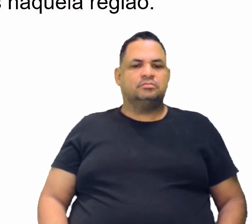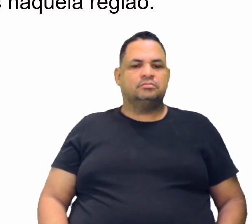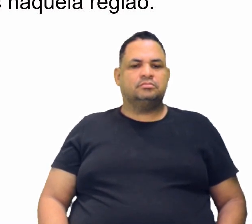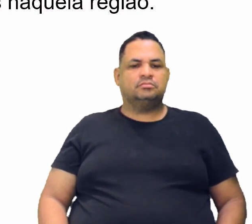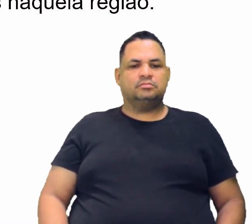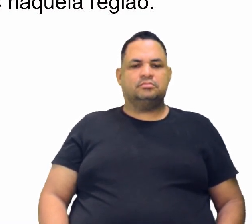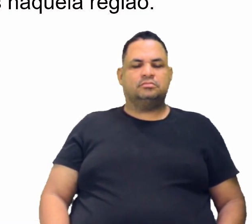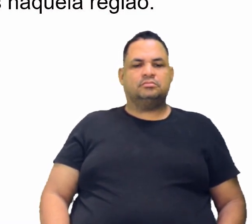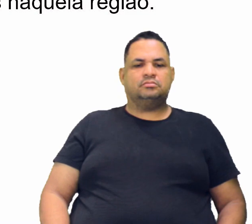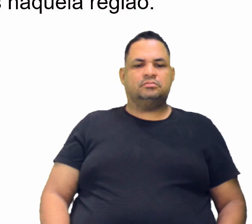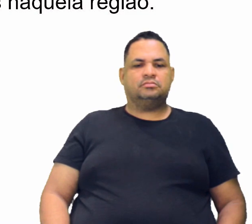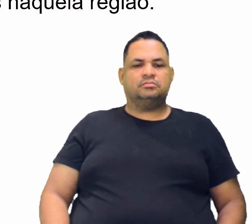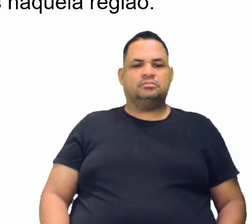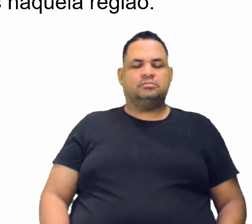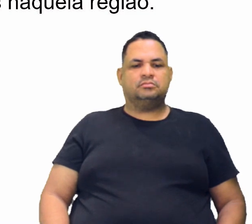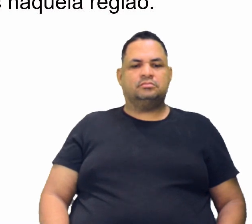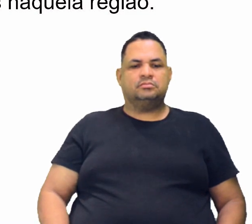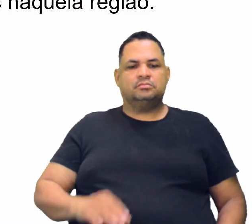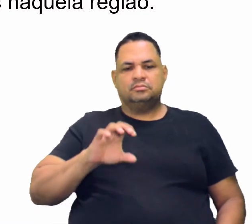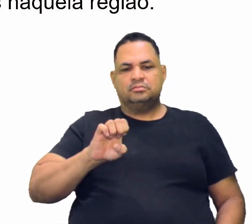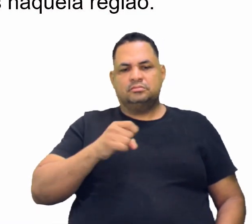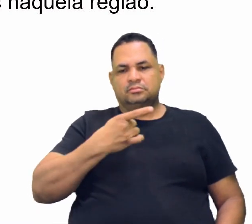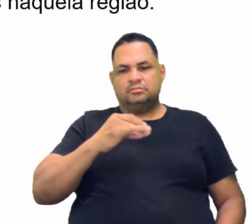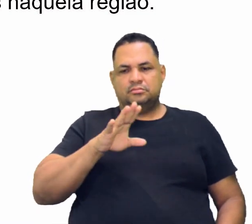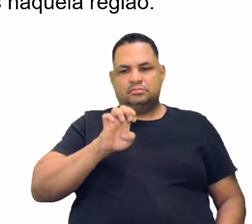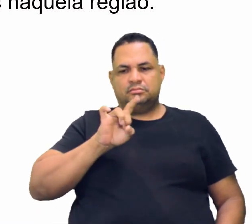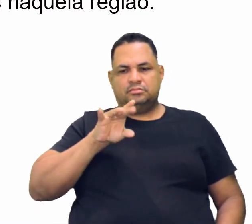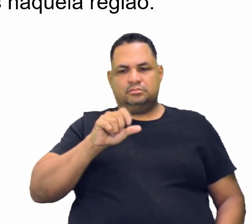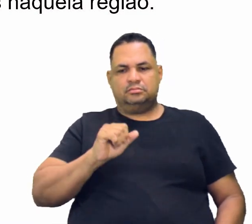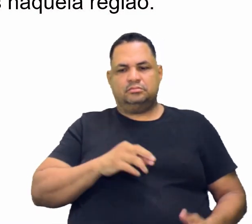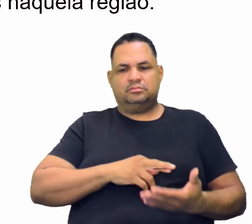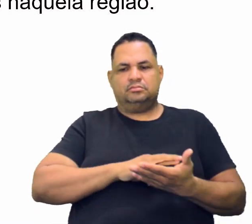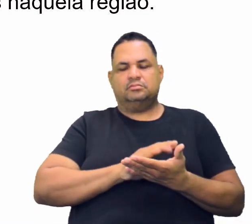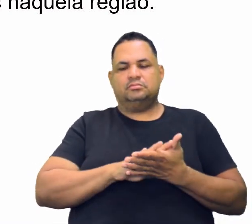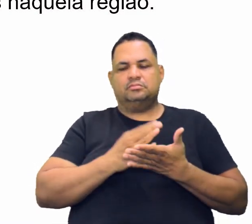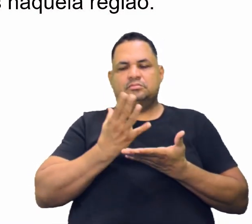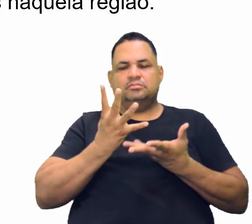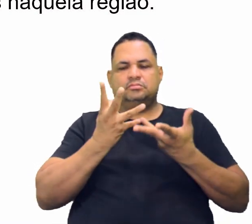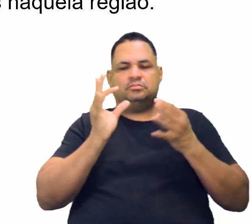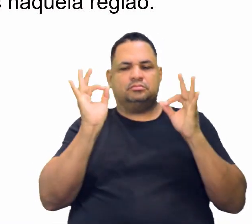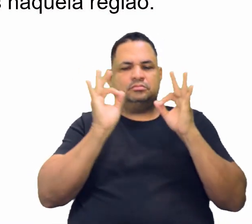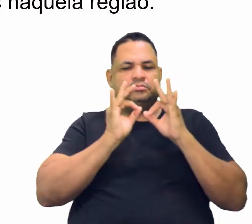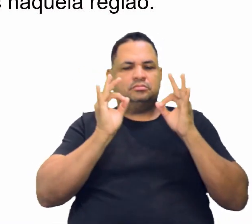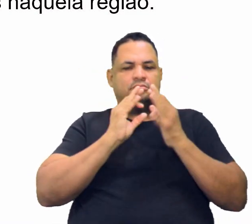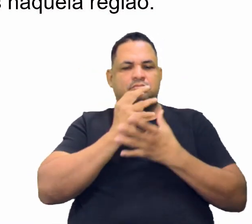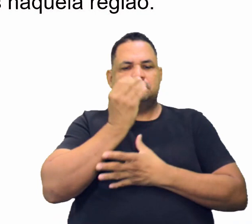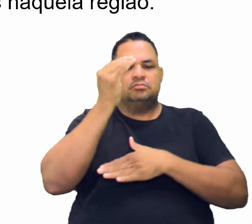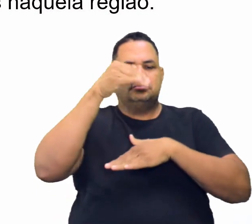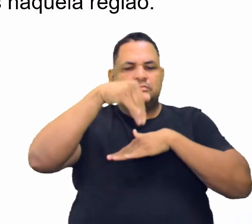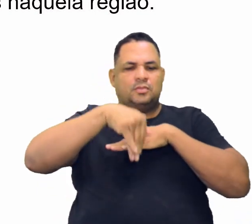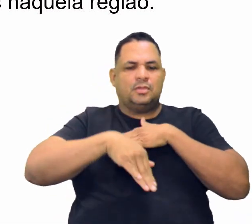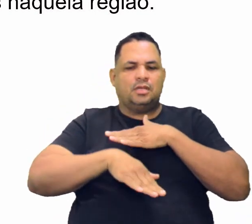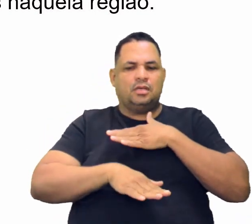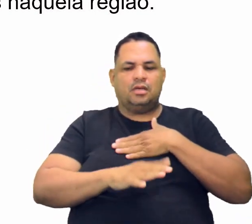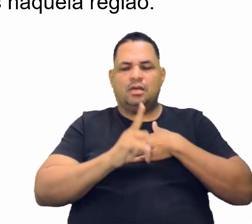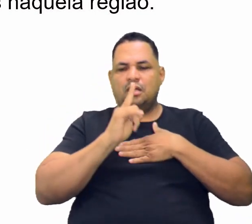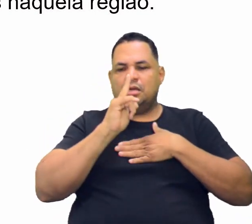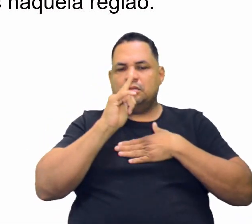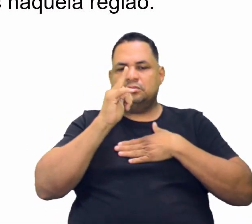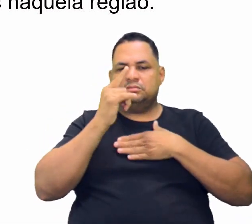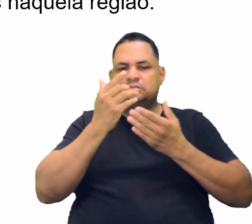palavra existiam belas cachoeiras, frondosas, árvores daquela região. Mas